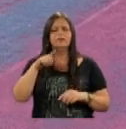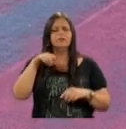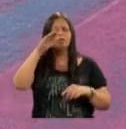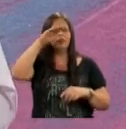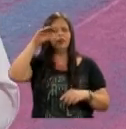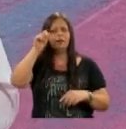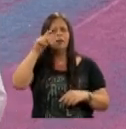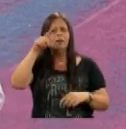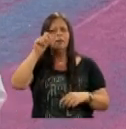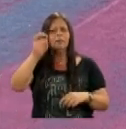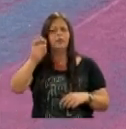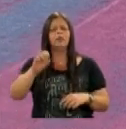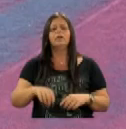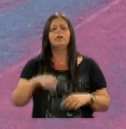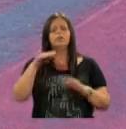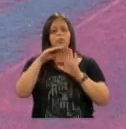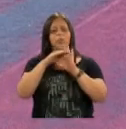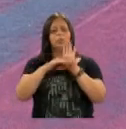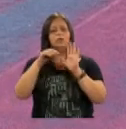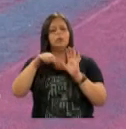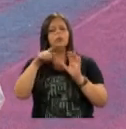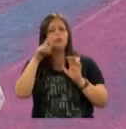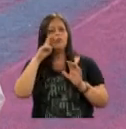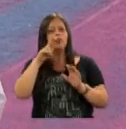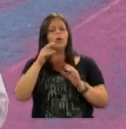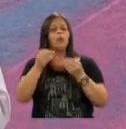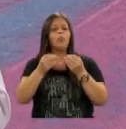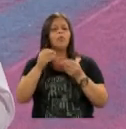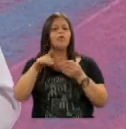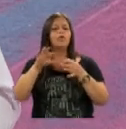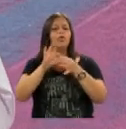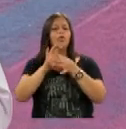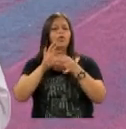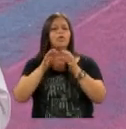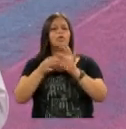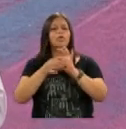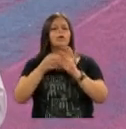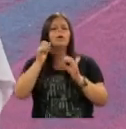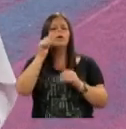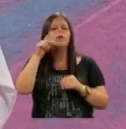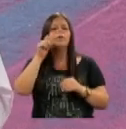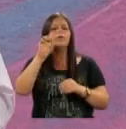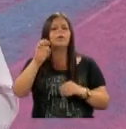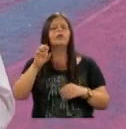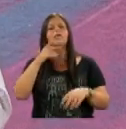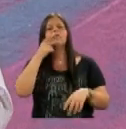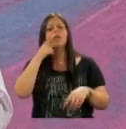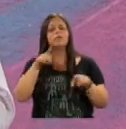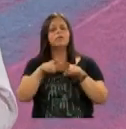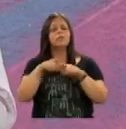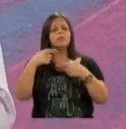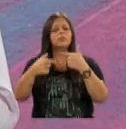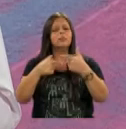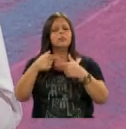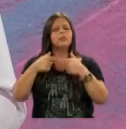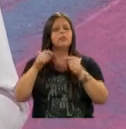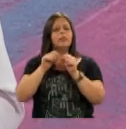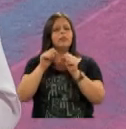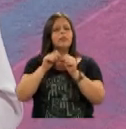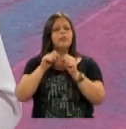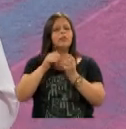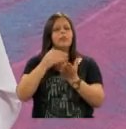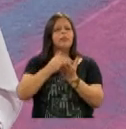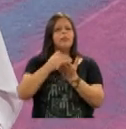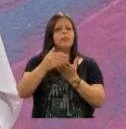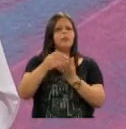do estado no programa de hoje você vai ver como foi a olímpiada das apaes e vamos falar também sobre o trabalho desenvolvido